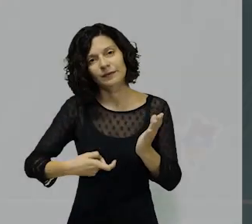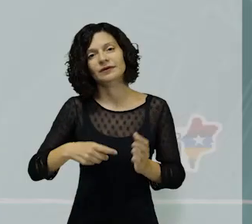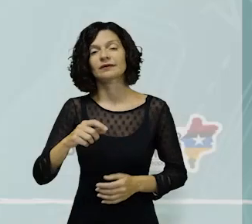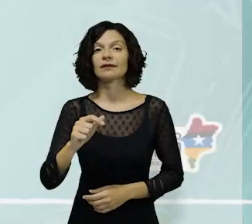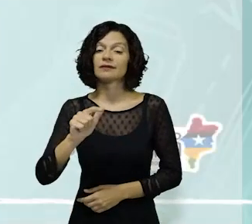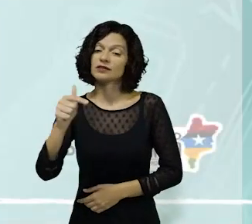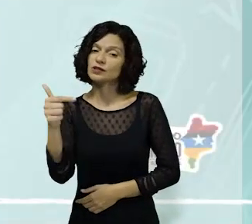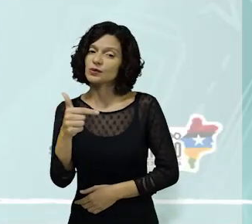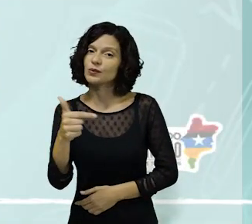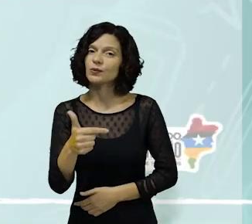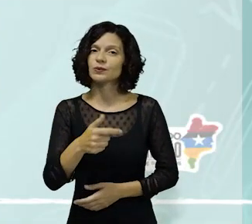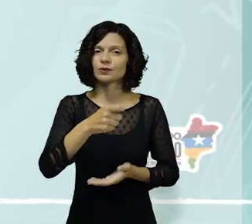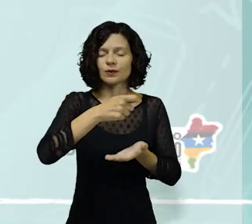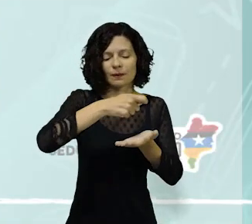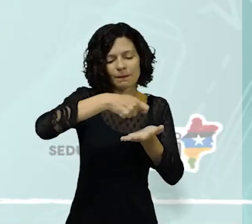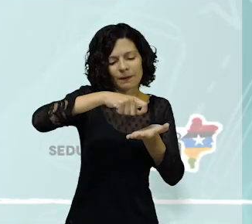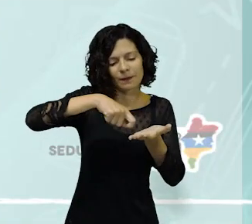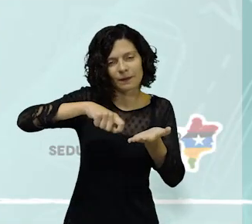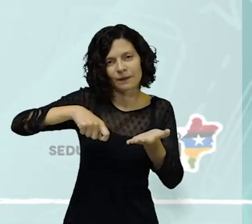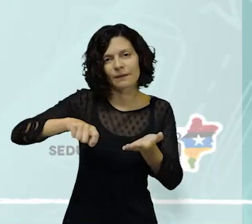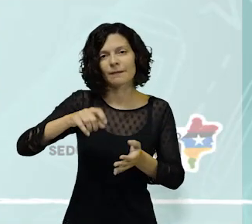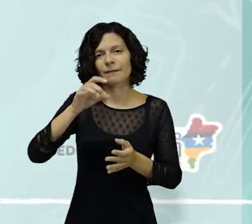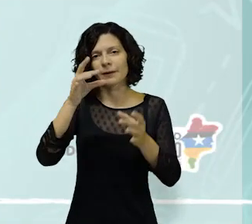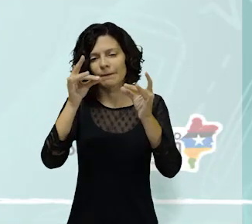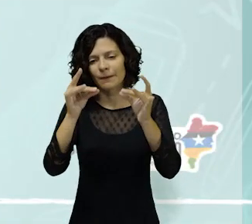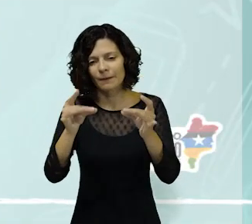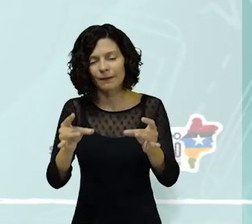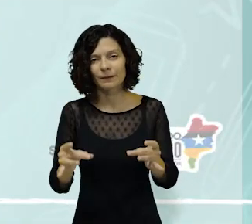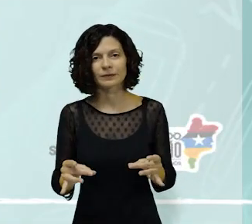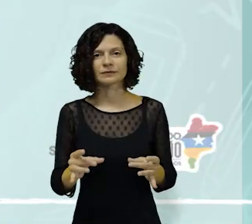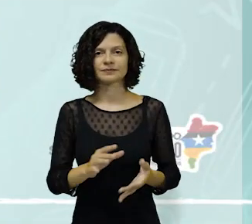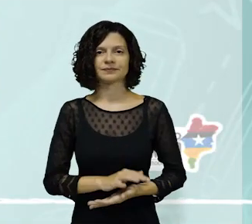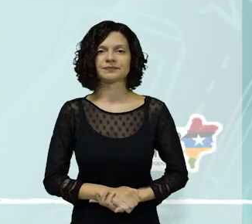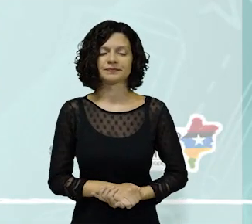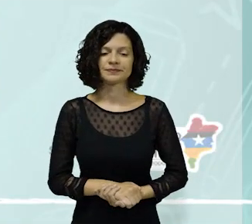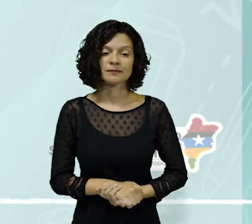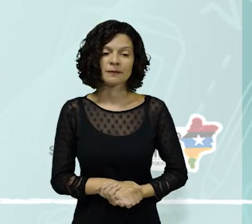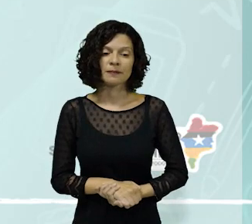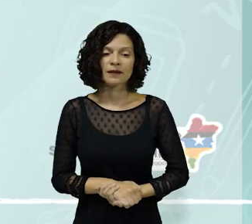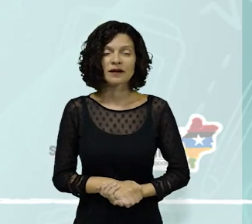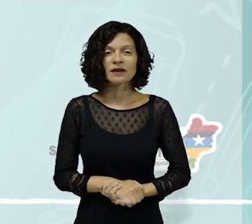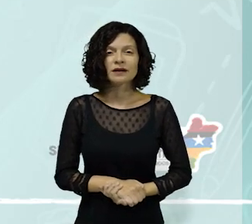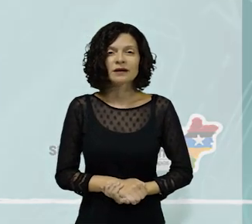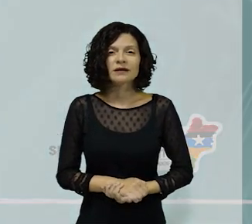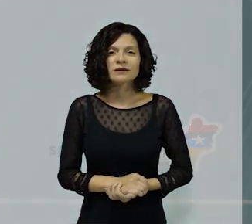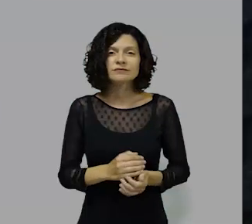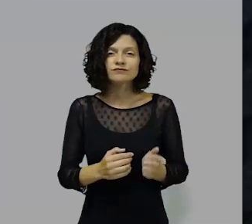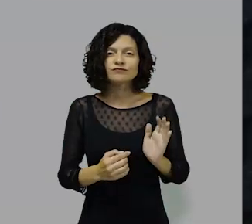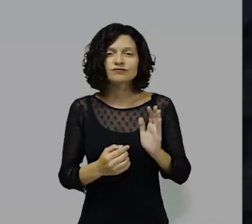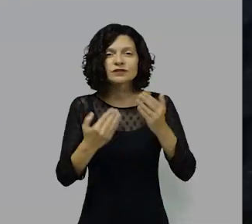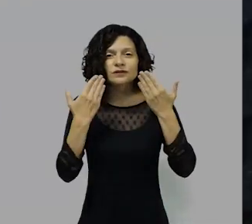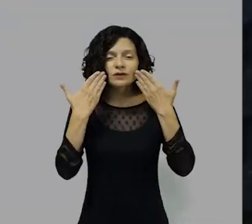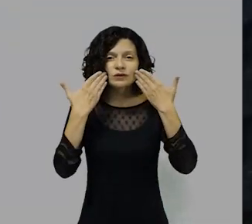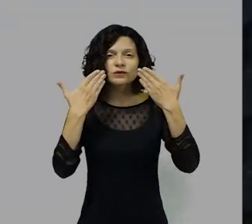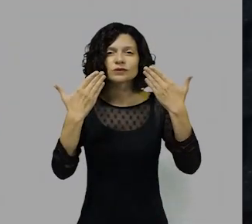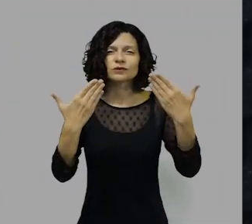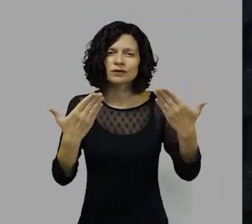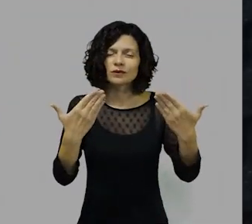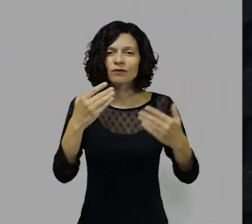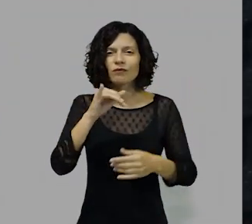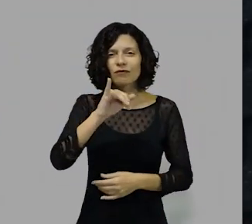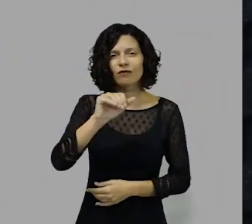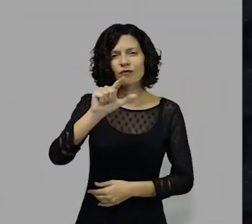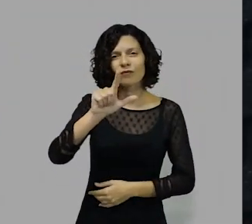desenvolvimento. Illustration é a mesma coisa que exemplification, é você ilustrar ou exemplificar alguma coisa.